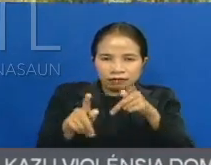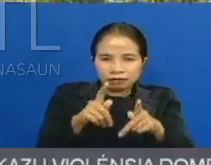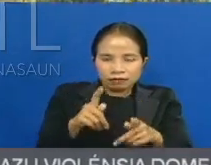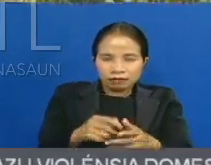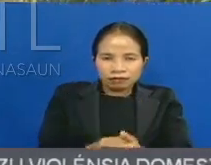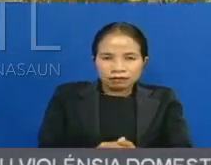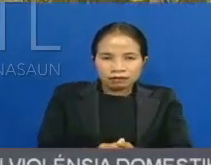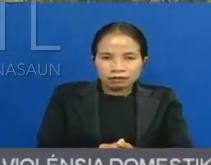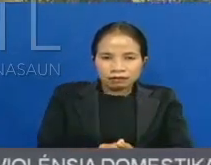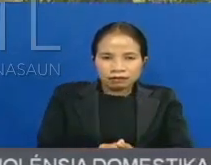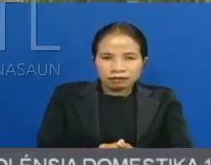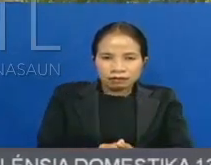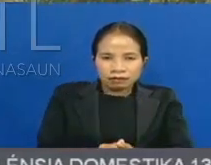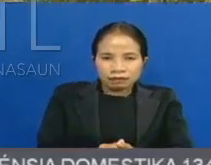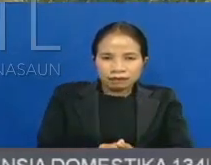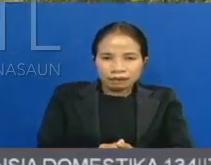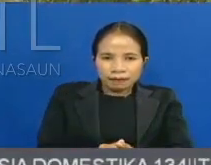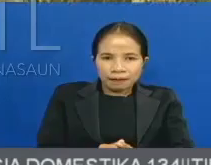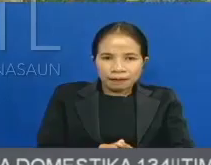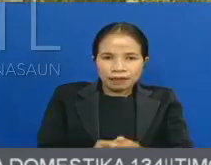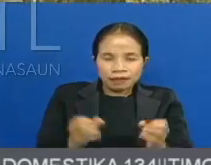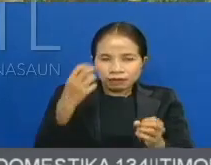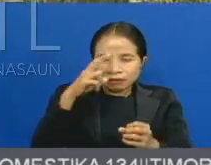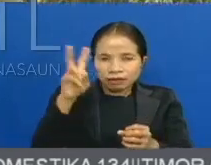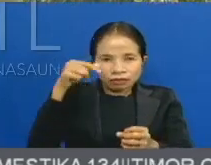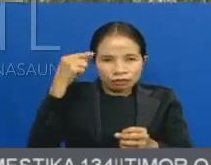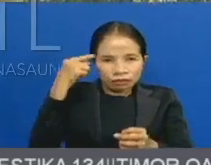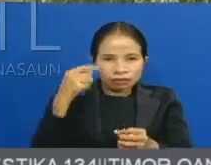hein? Mas agora a ideia é que a polícia está matando a Hermera, né?